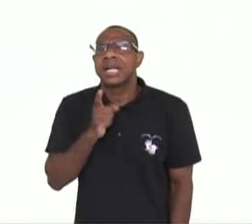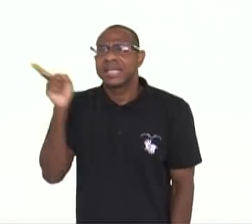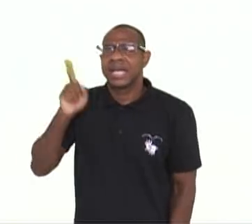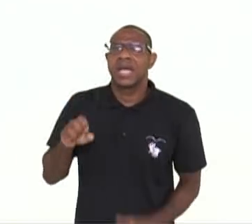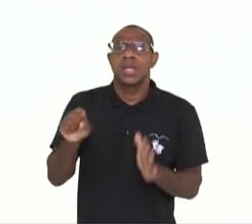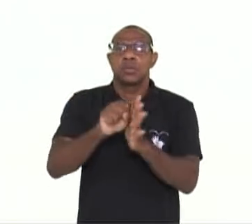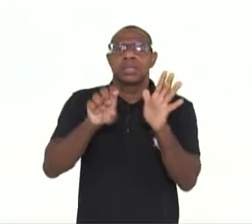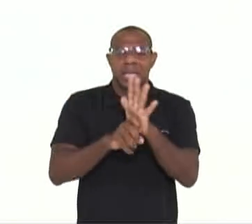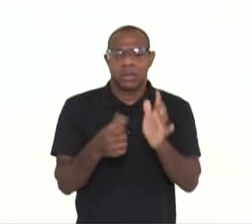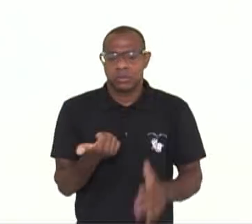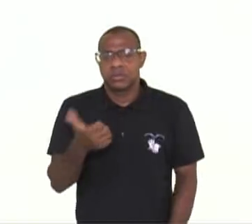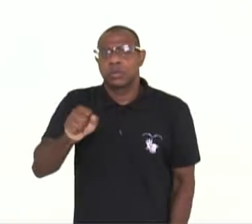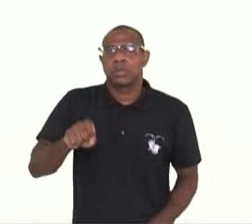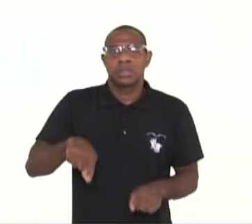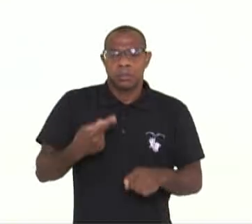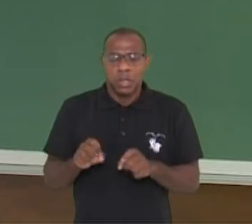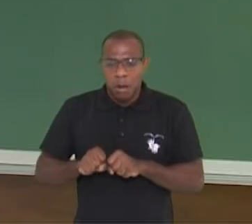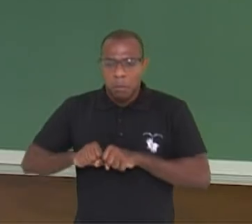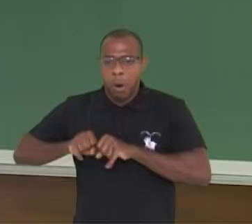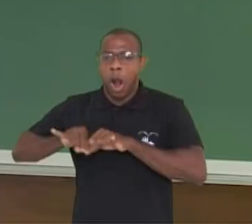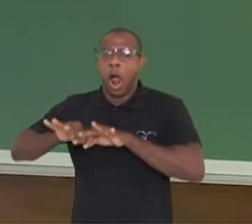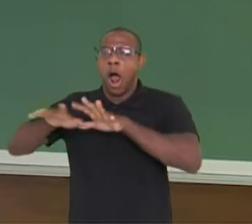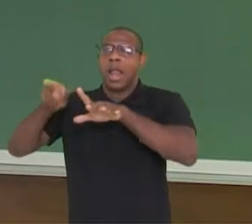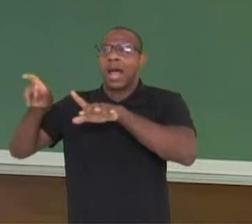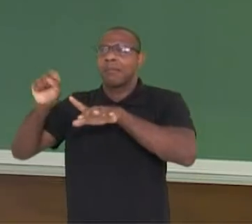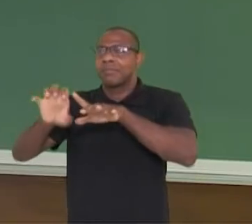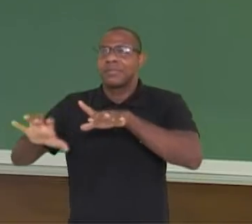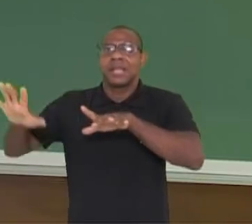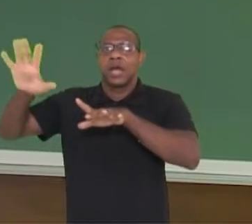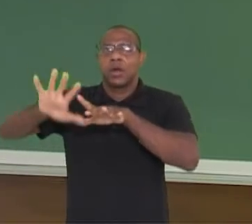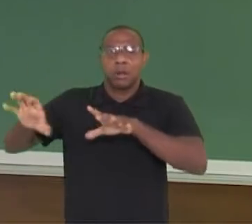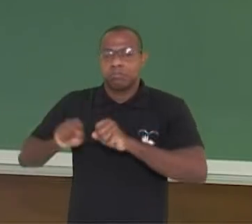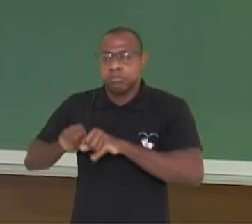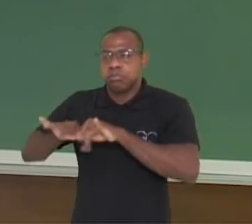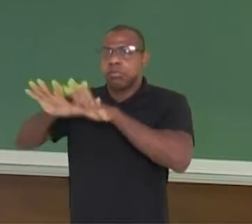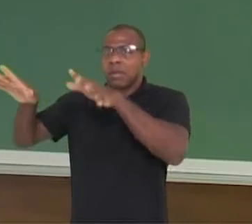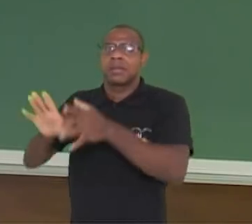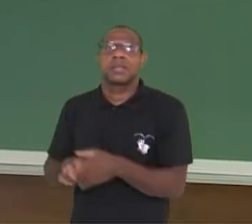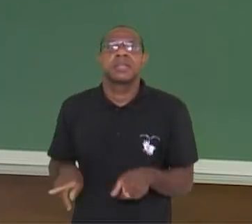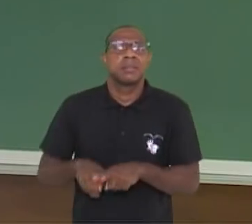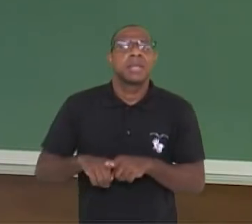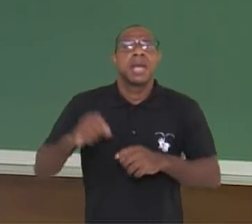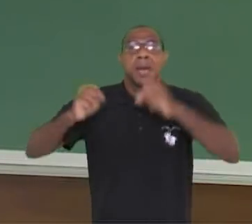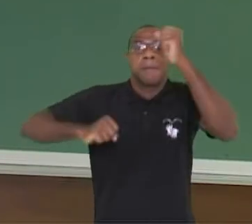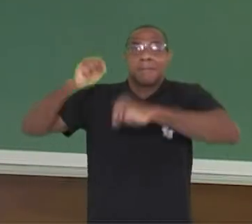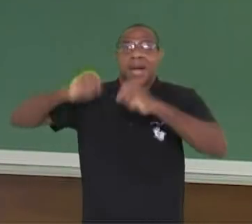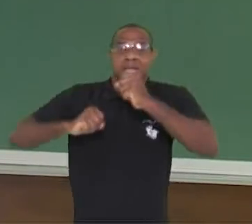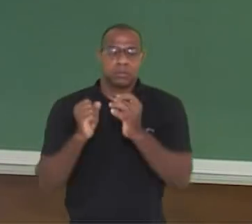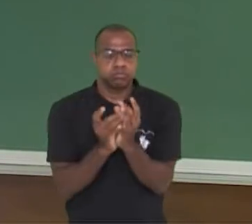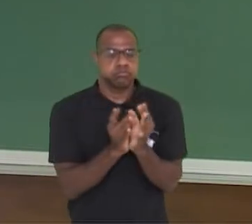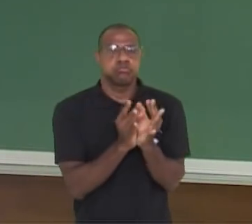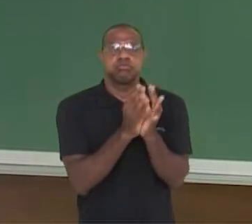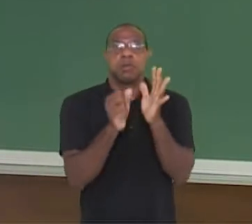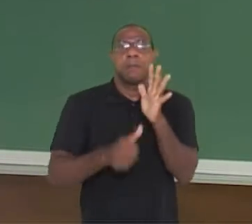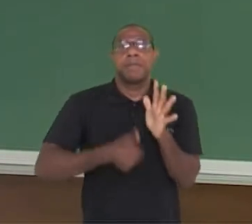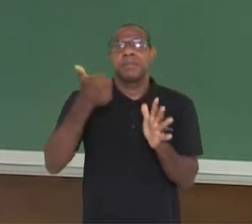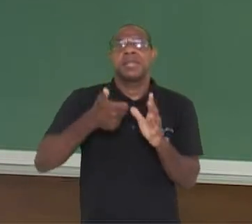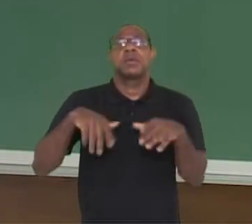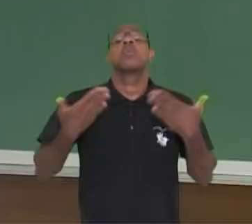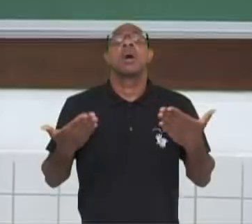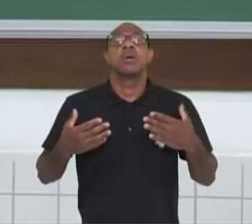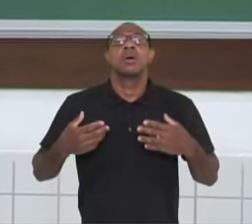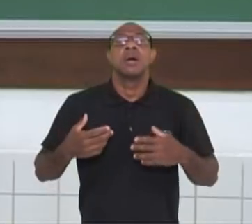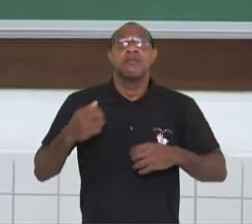pela Europa. As primeiras indústrias que usaram máquinas a vapor foram as indústrias têxteis, de tecidos.